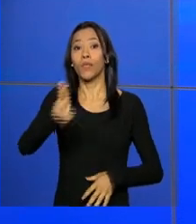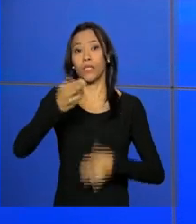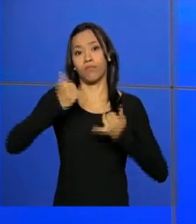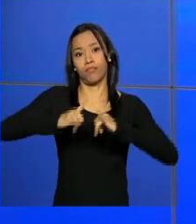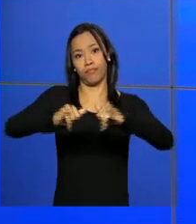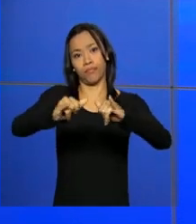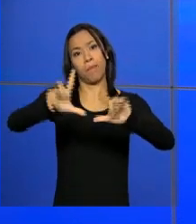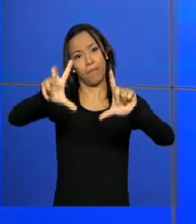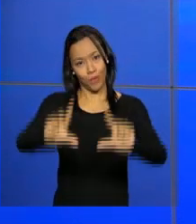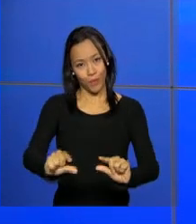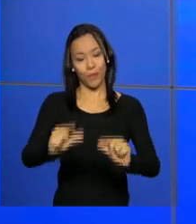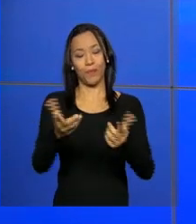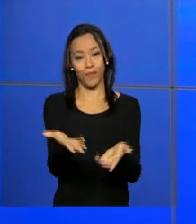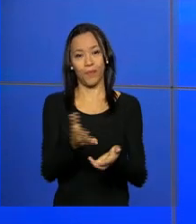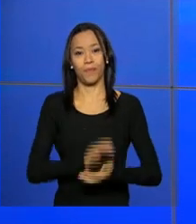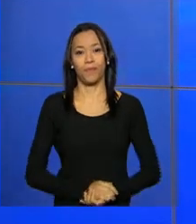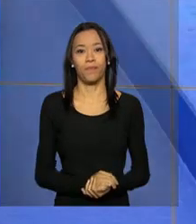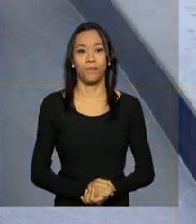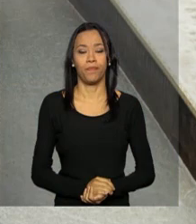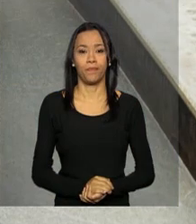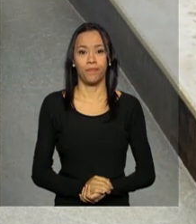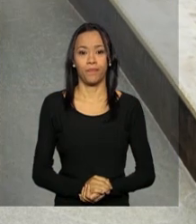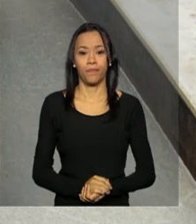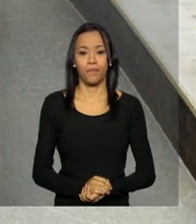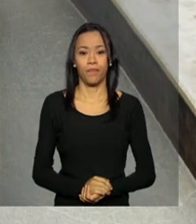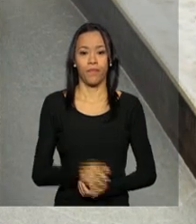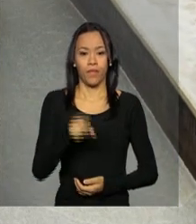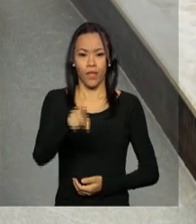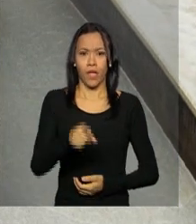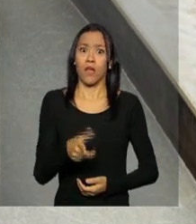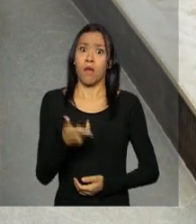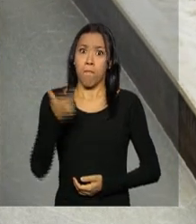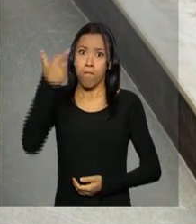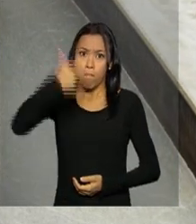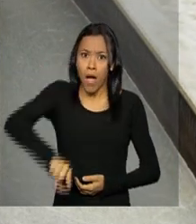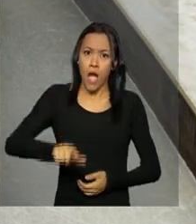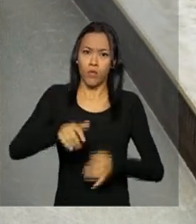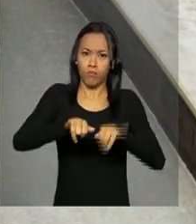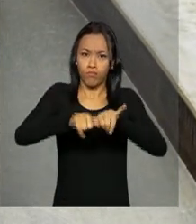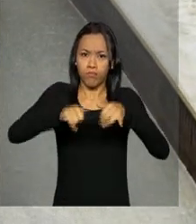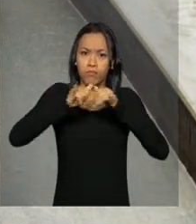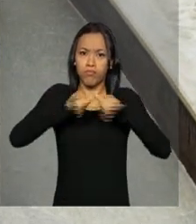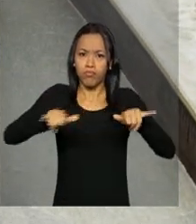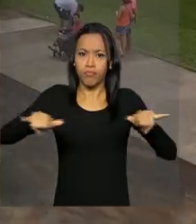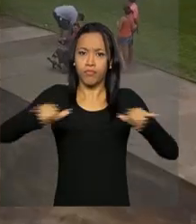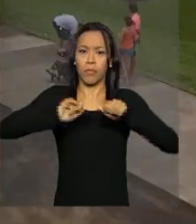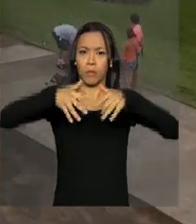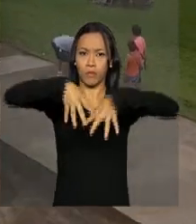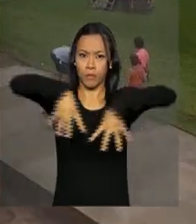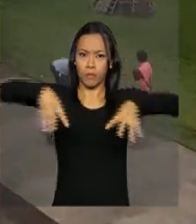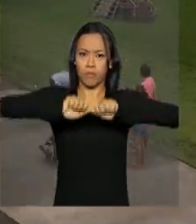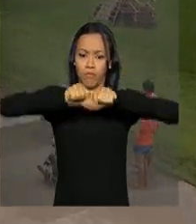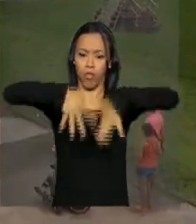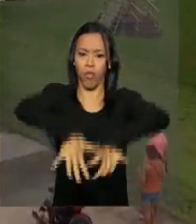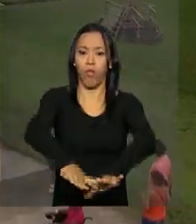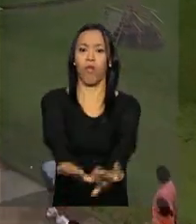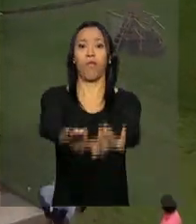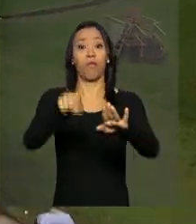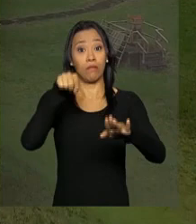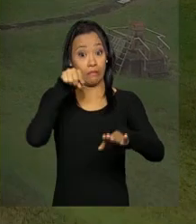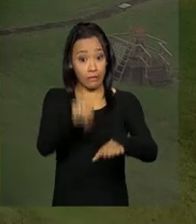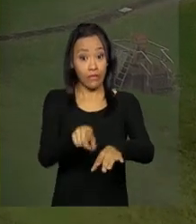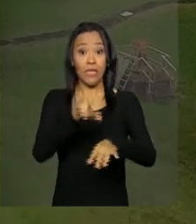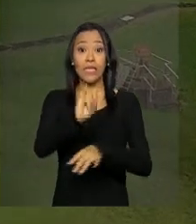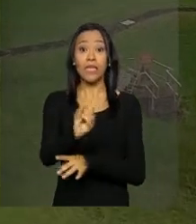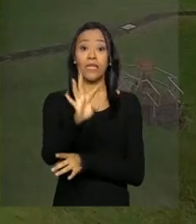menos na conta de luz mais energia no sistema elétrico brasileiro em fevereiro a produção da Usina